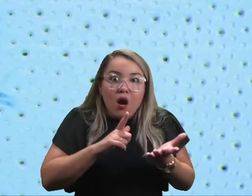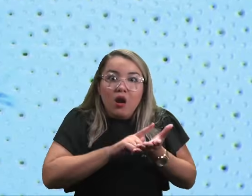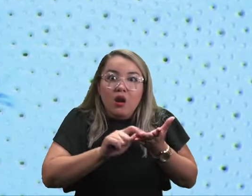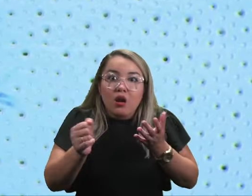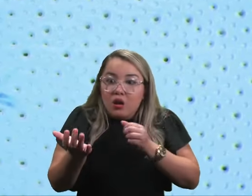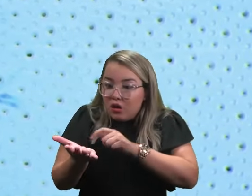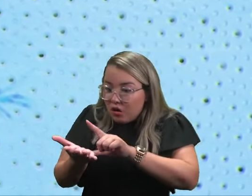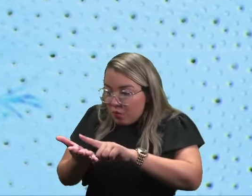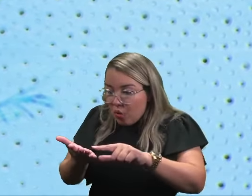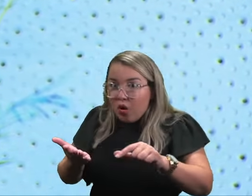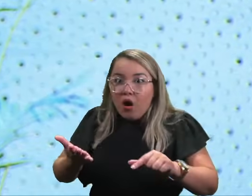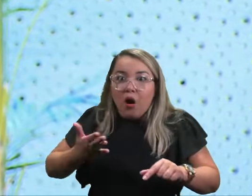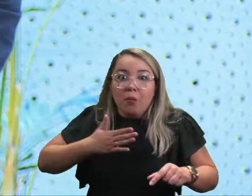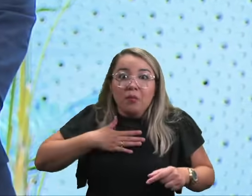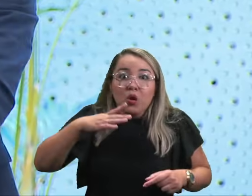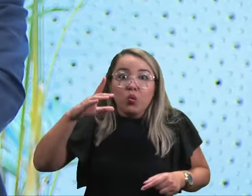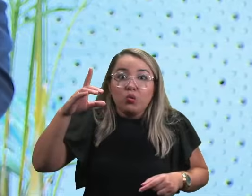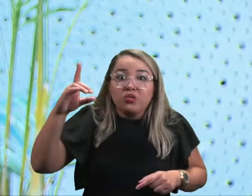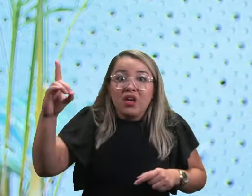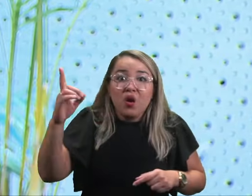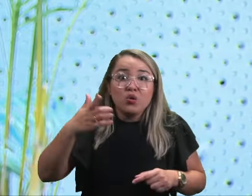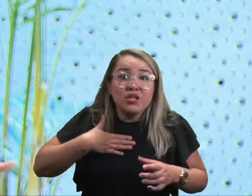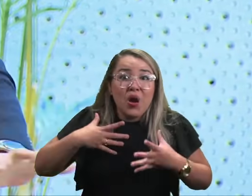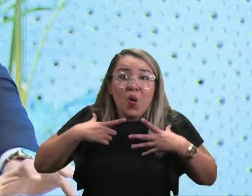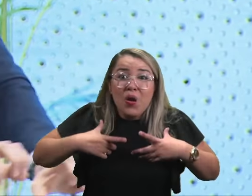Deus, eu estou limpo.